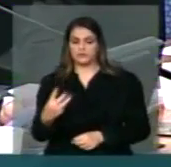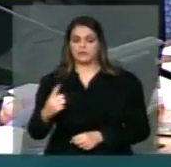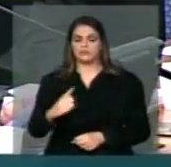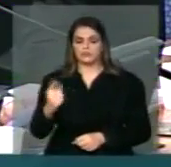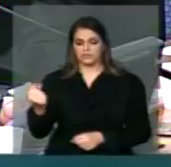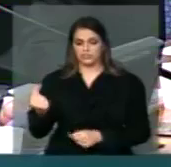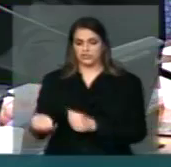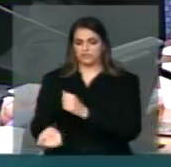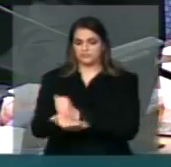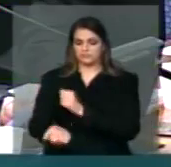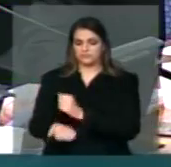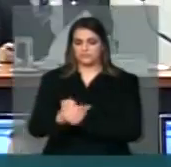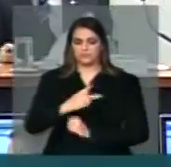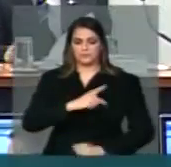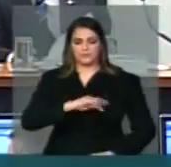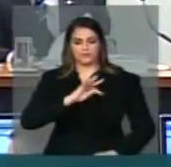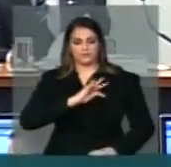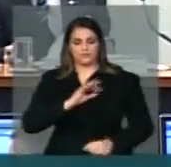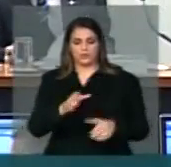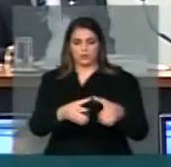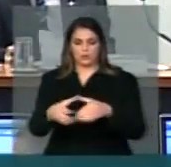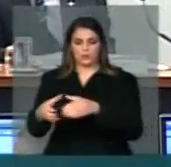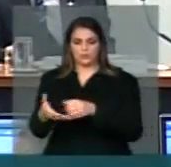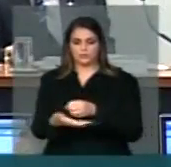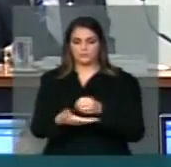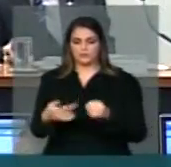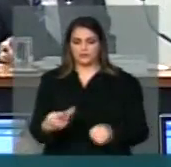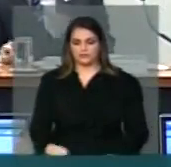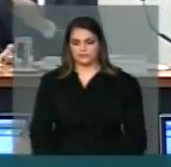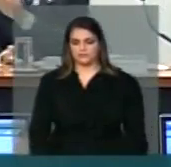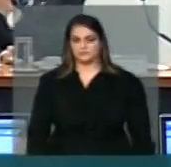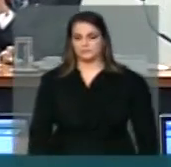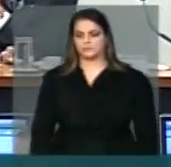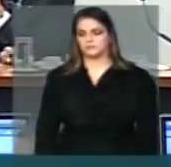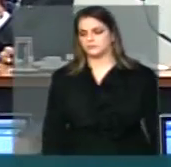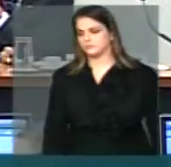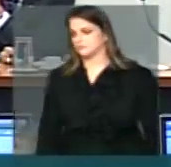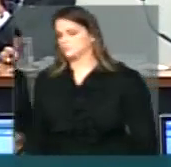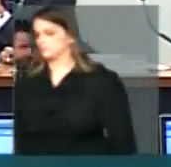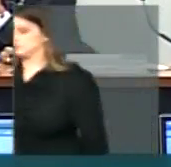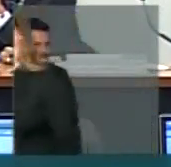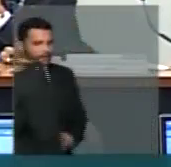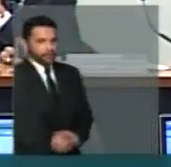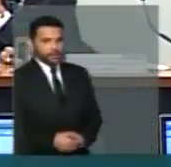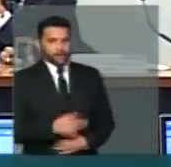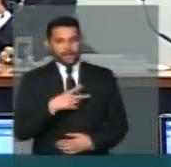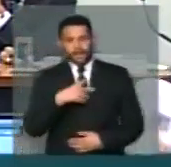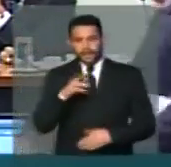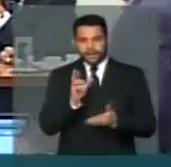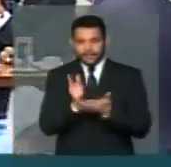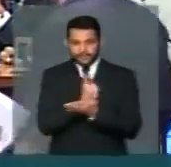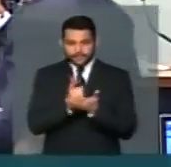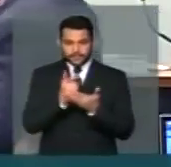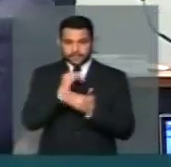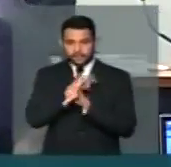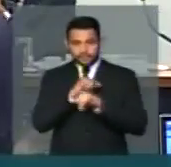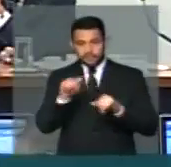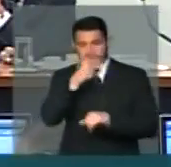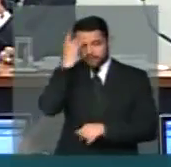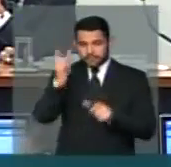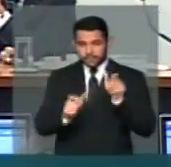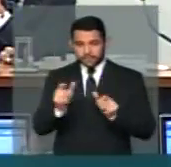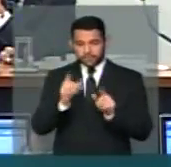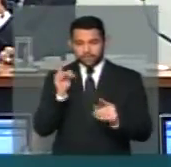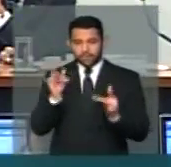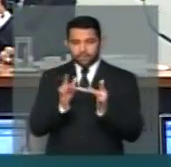PT e aos partidos da base. Cabe lembrar que eu nunca fui da base. A revista informa ainda que Pessoa deseja contar